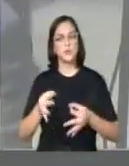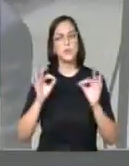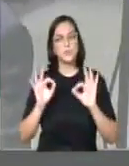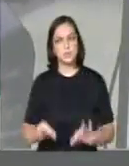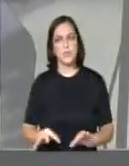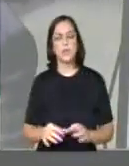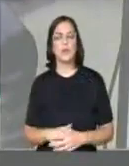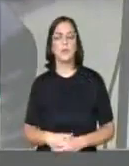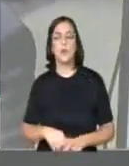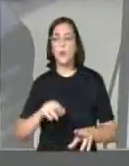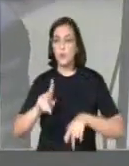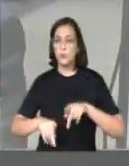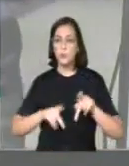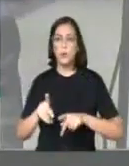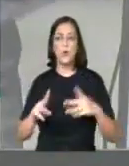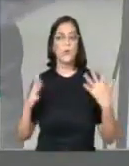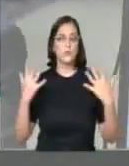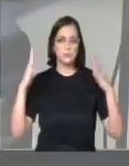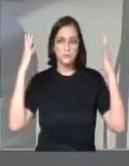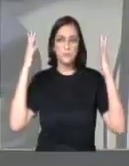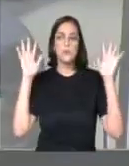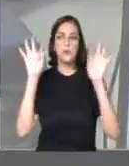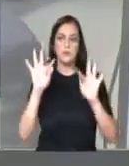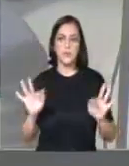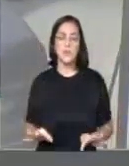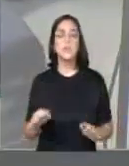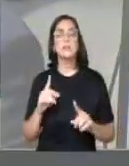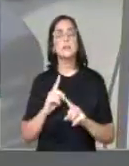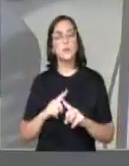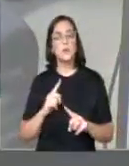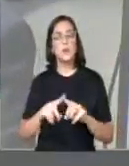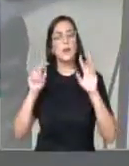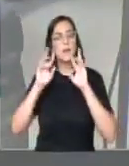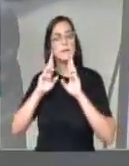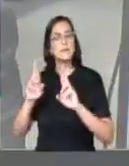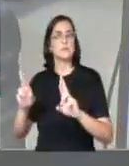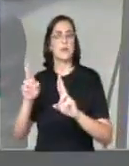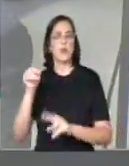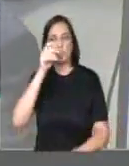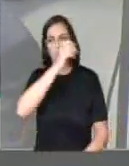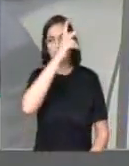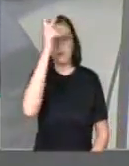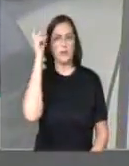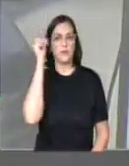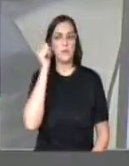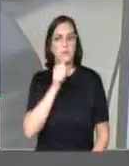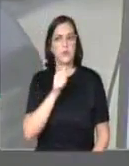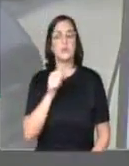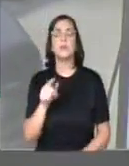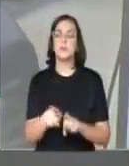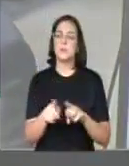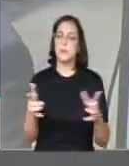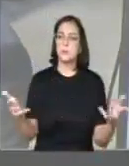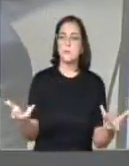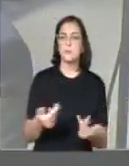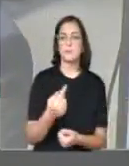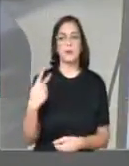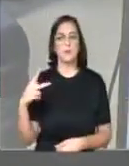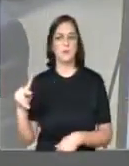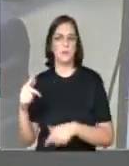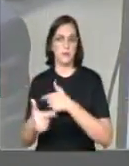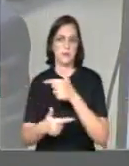município comemorou a decisão judicial porque tem respeito pela sua prefeita e pelo grande trabalho que ela